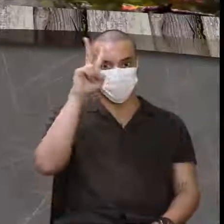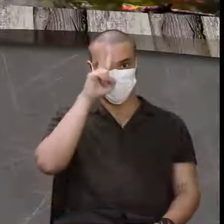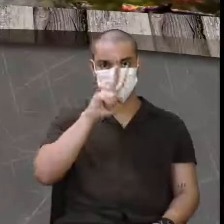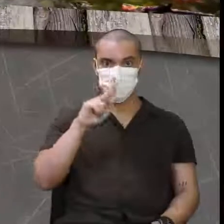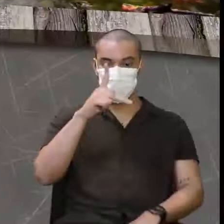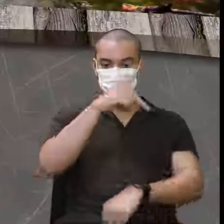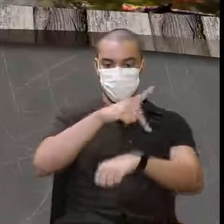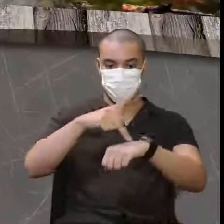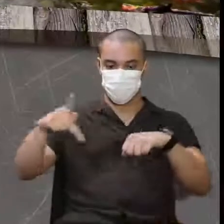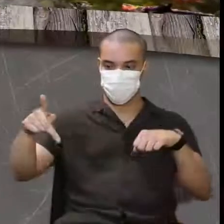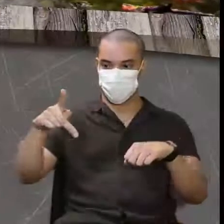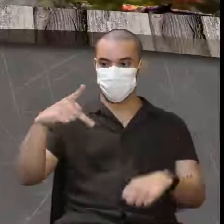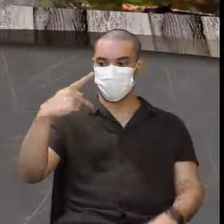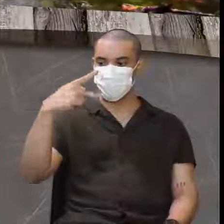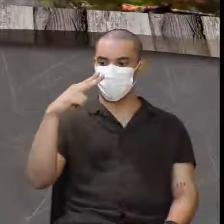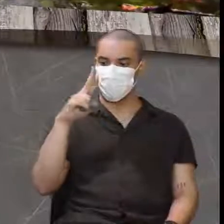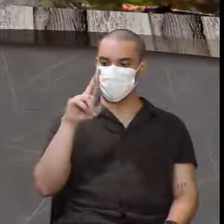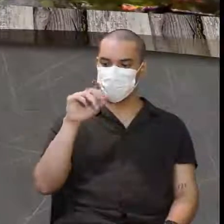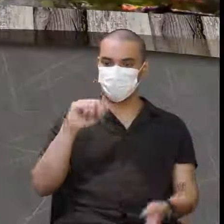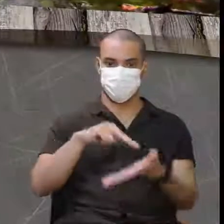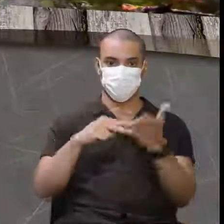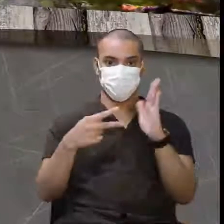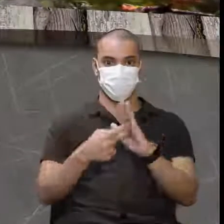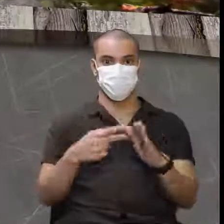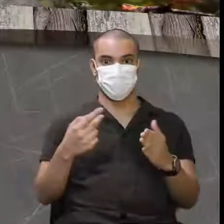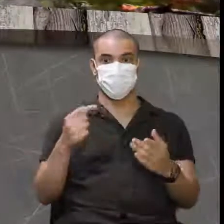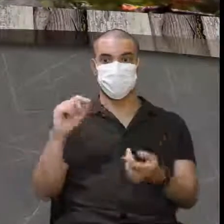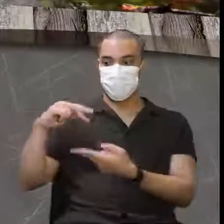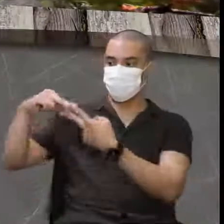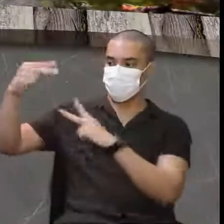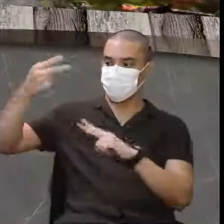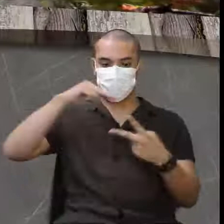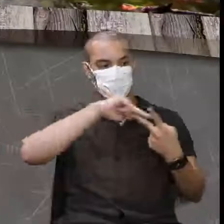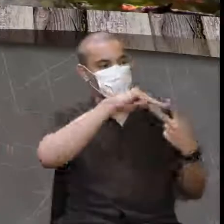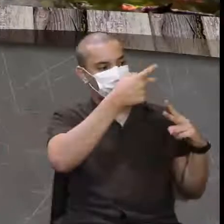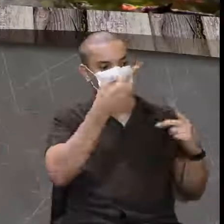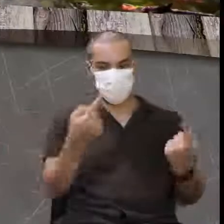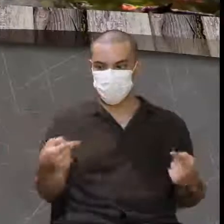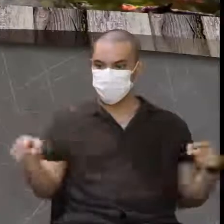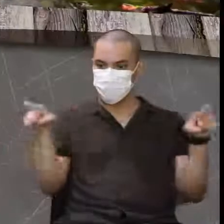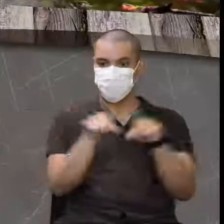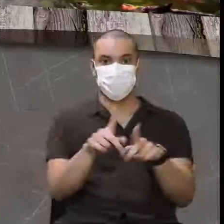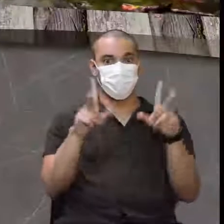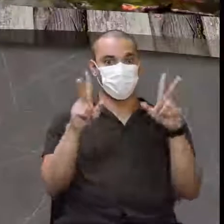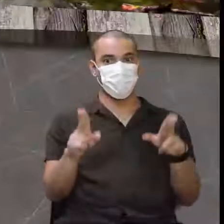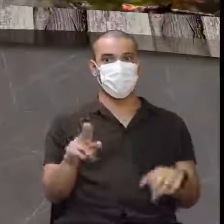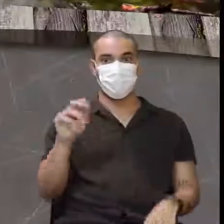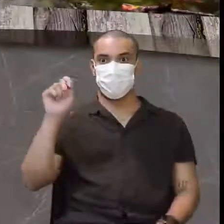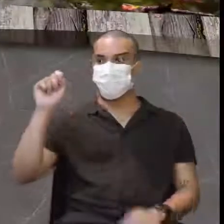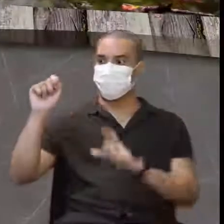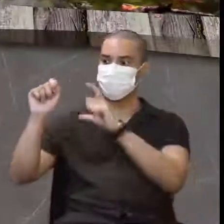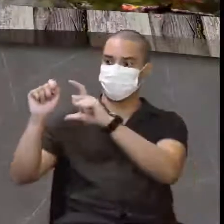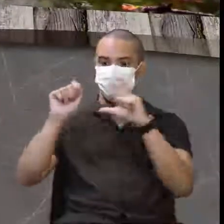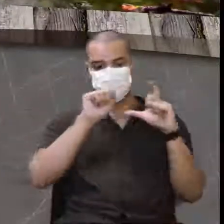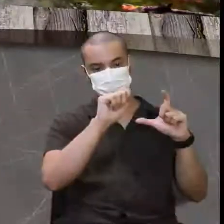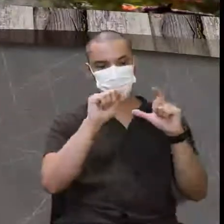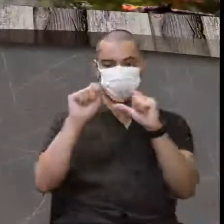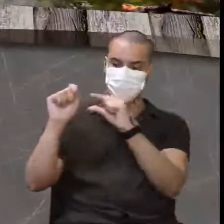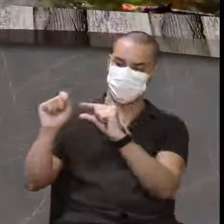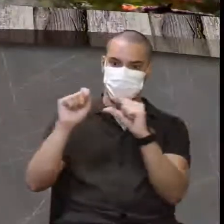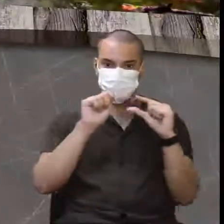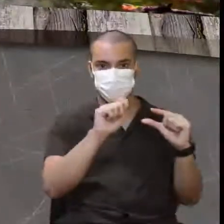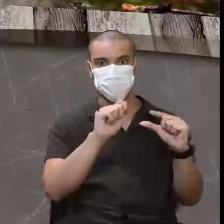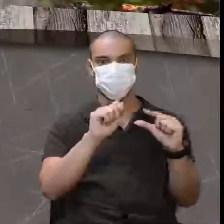linhagem pura, que é homozigota, pode ser azão-azão ou azão-azinho, que a gente vai chegar lá na questão